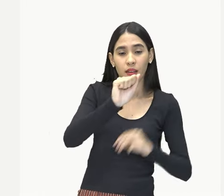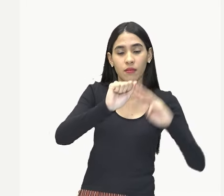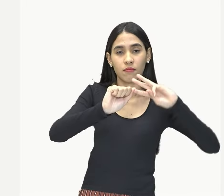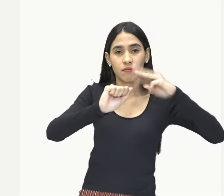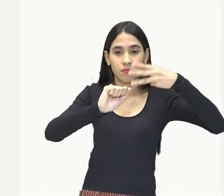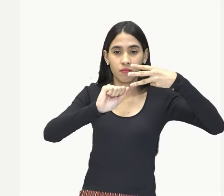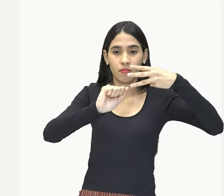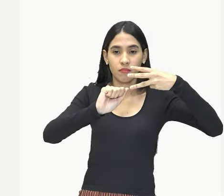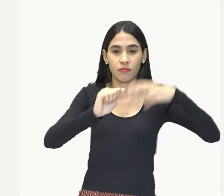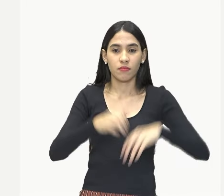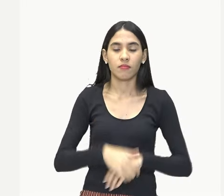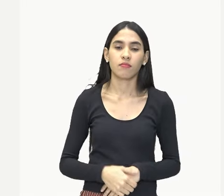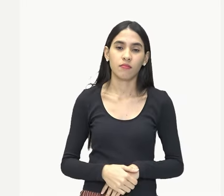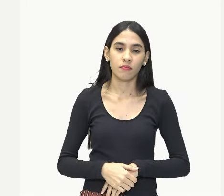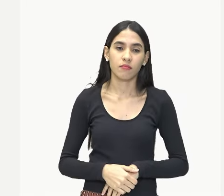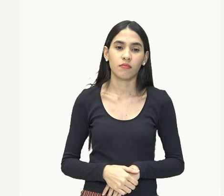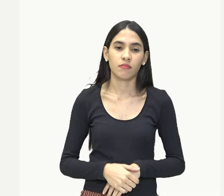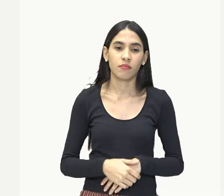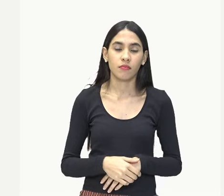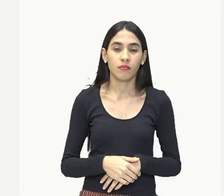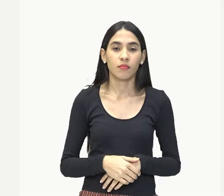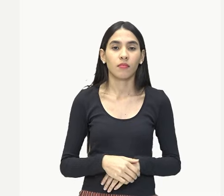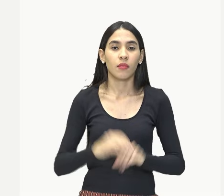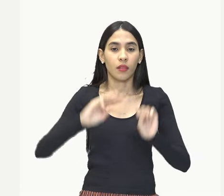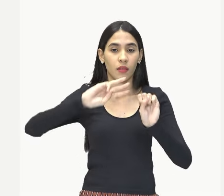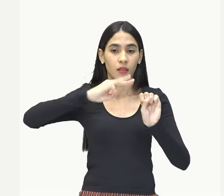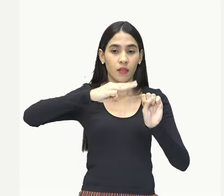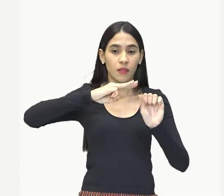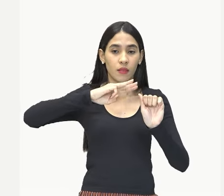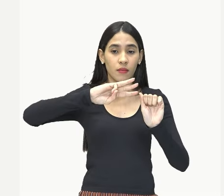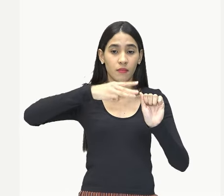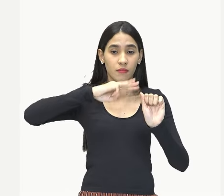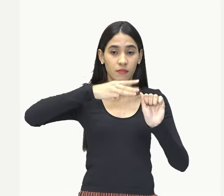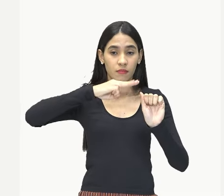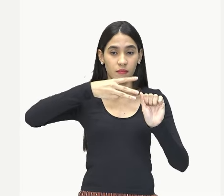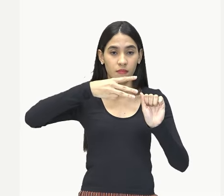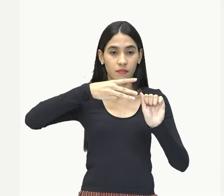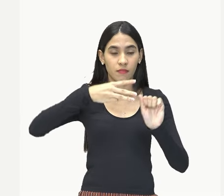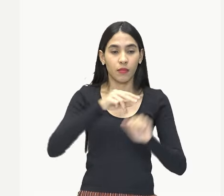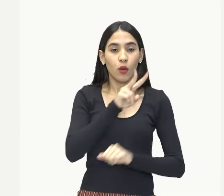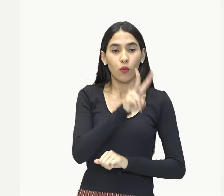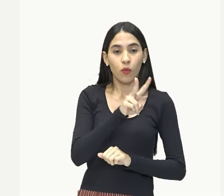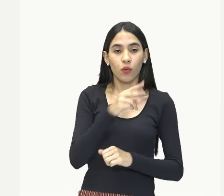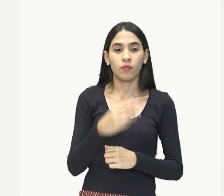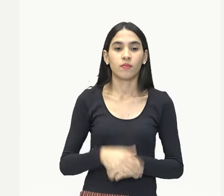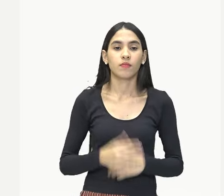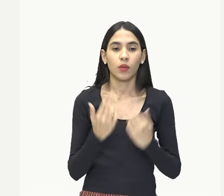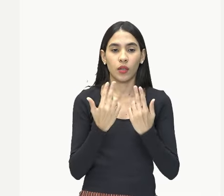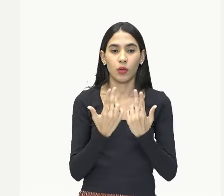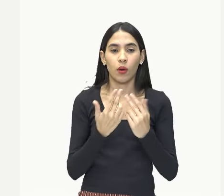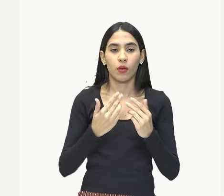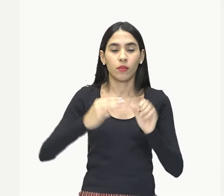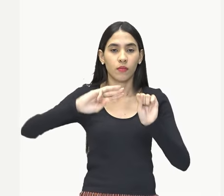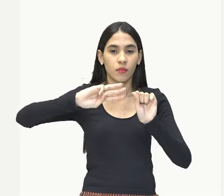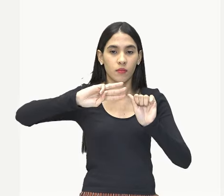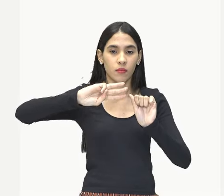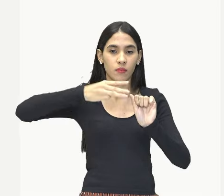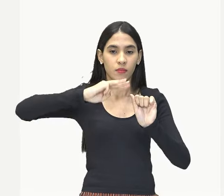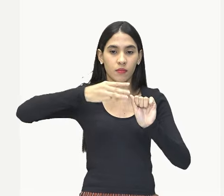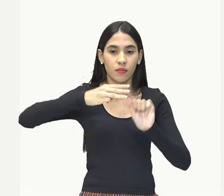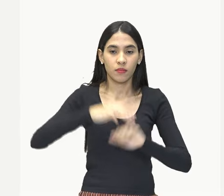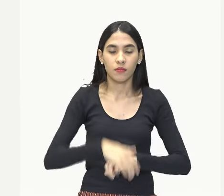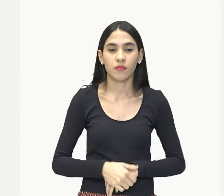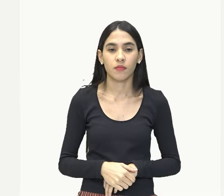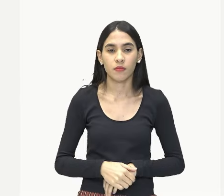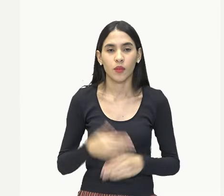ao cubo. Ok? Então, esta é a fórmula para calcular o volume de um cubo ou de qualquer objeto aí